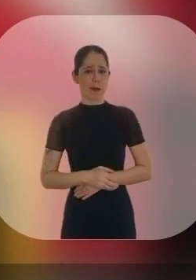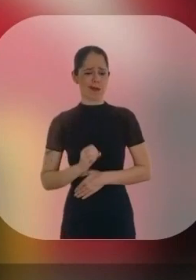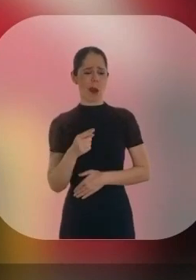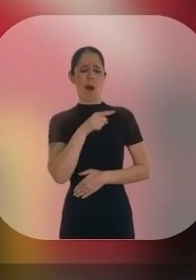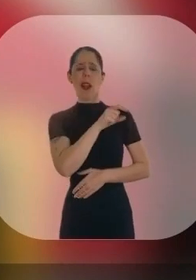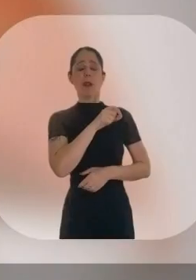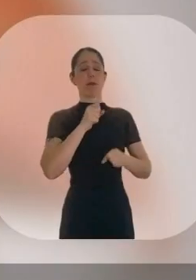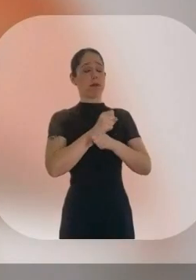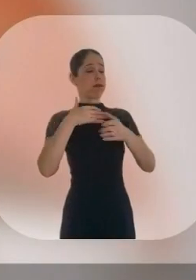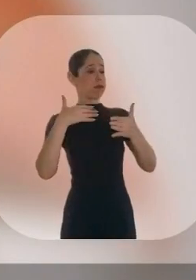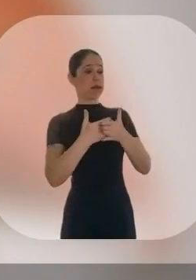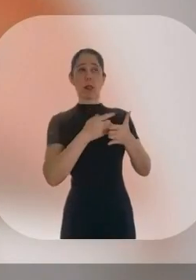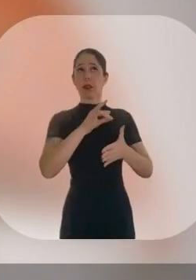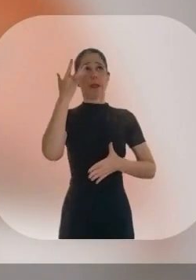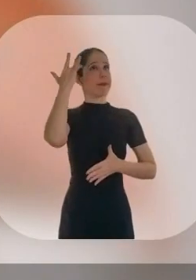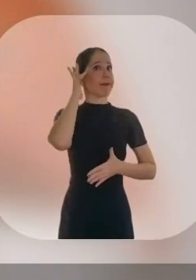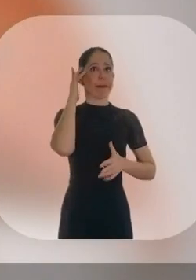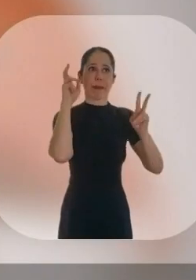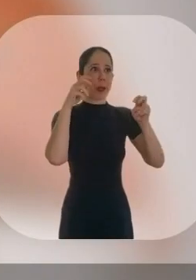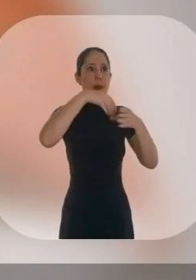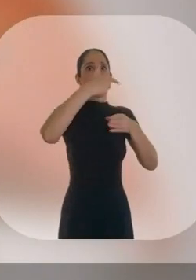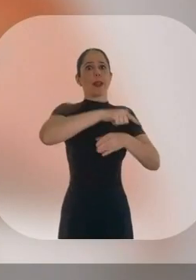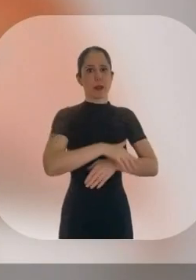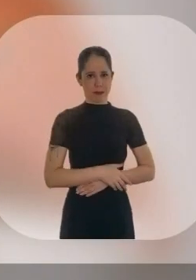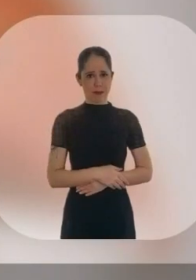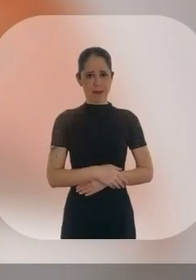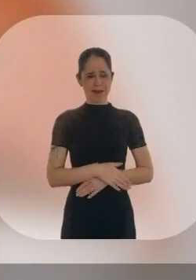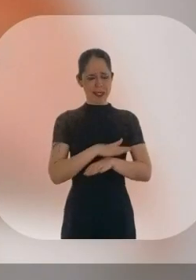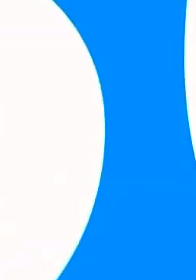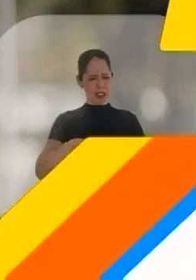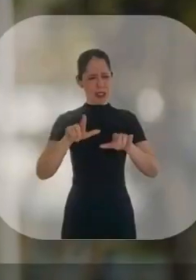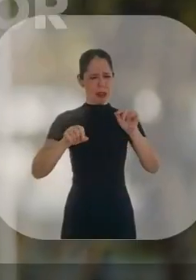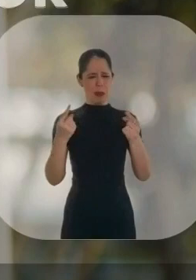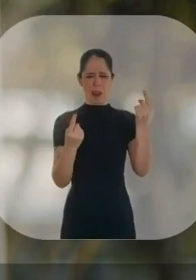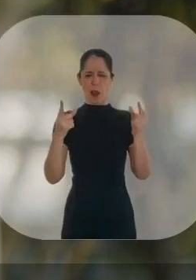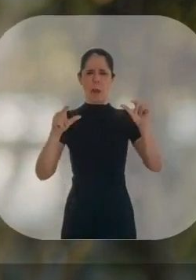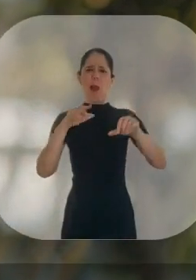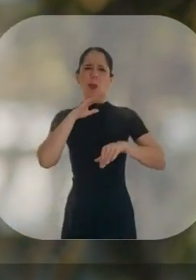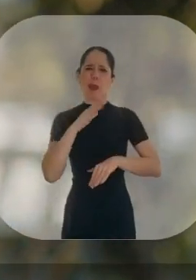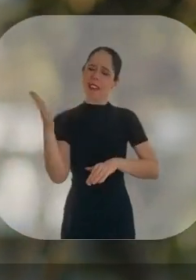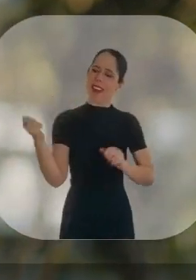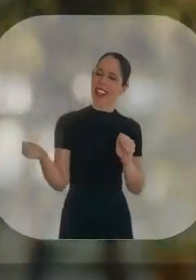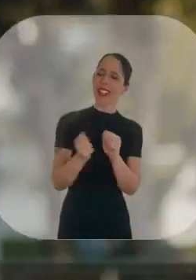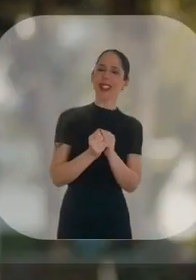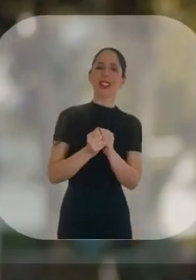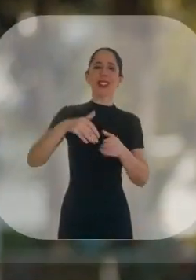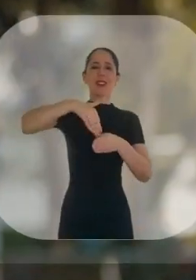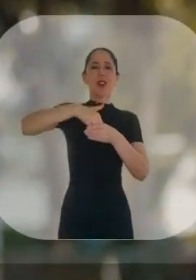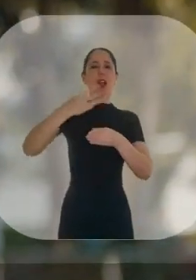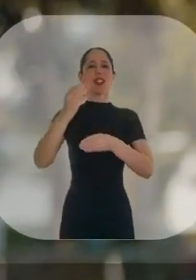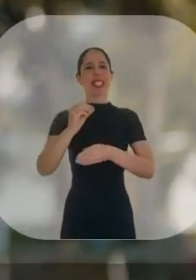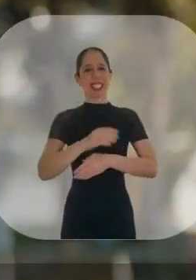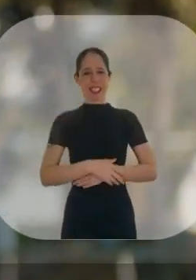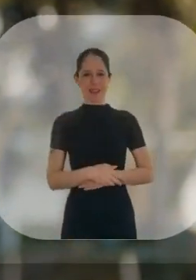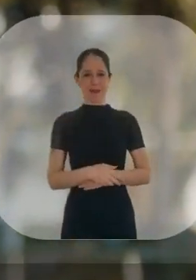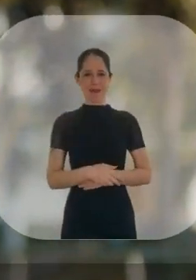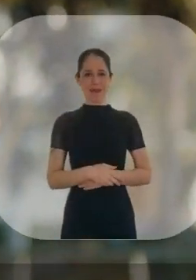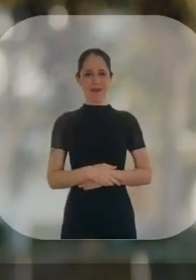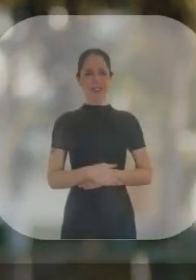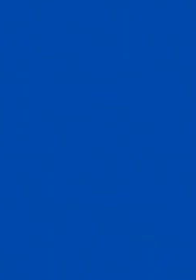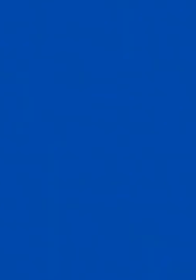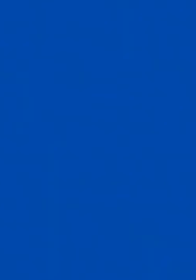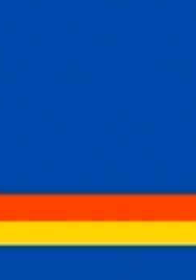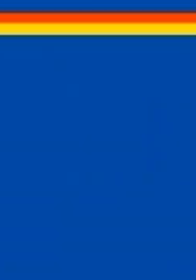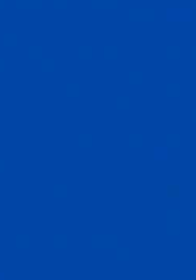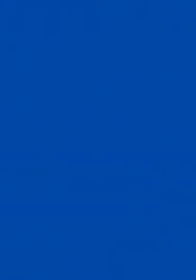corrupção do Brasil? Ou para quem passou os últimos anos pensando só na reeleição? Chega de escolher o menos pior. Vem com a gente. Vai de